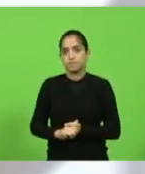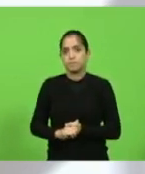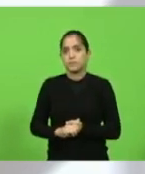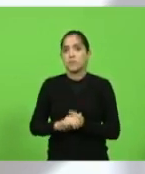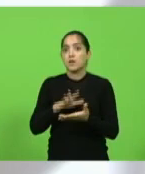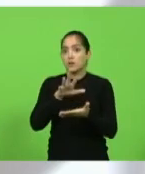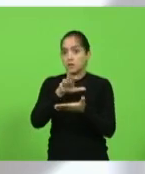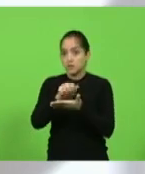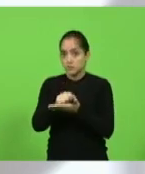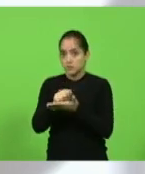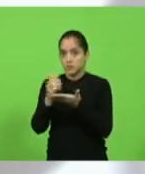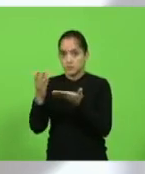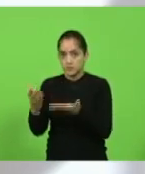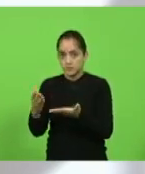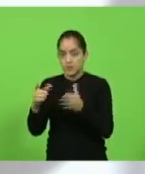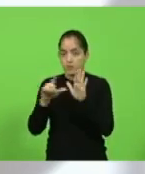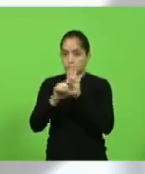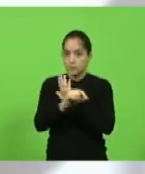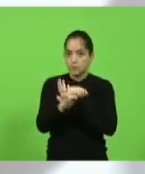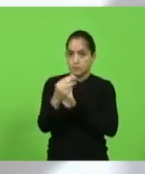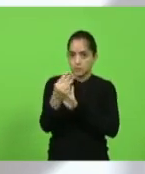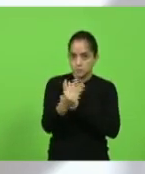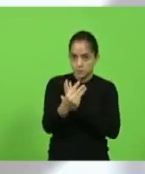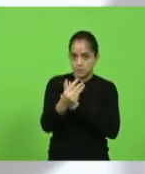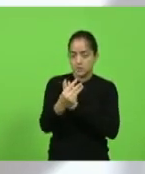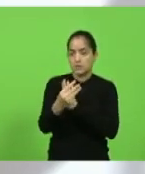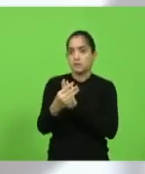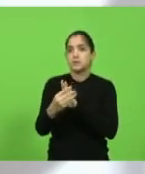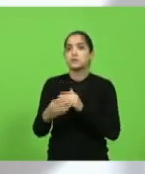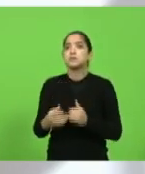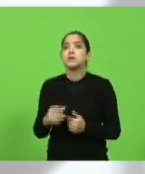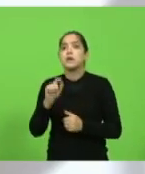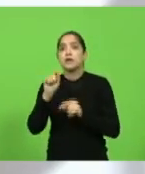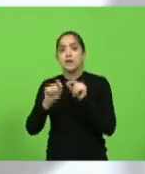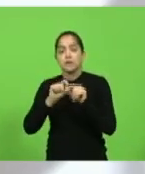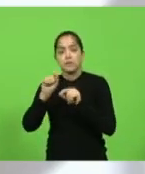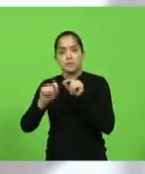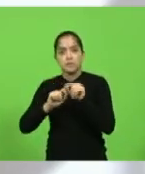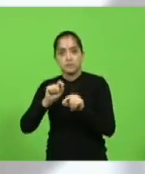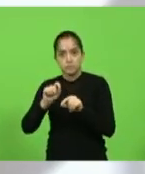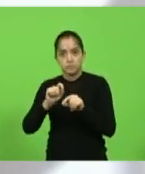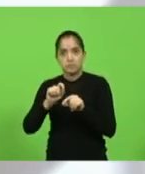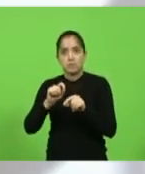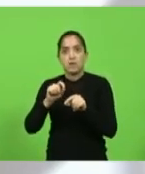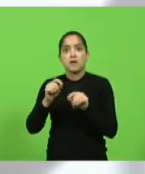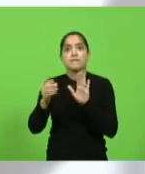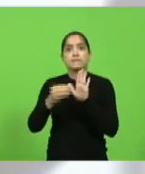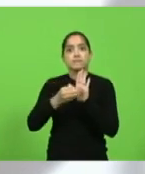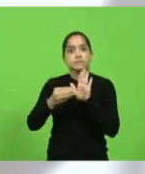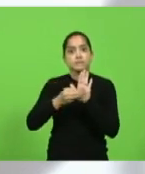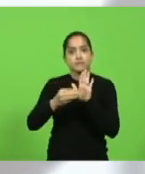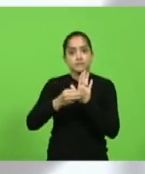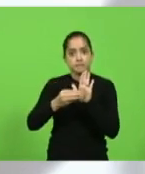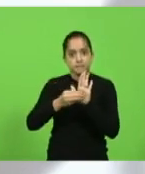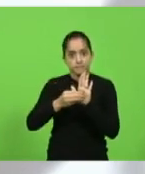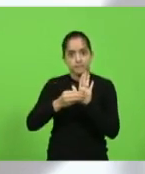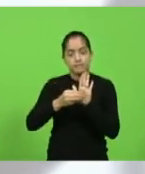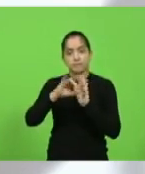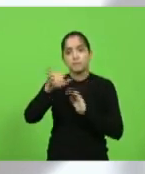que o inciso 3 do 395, ele refere-se à ausência de justa